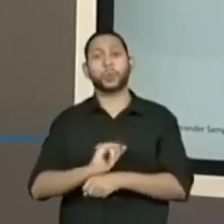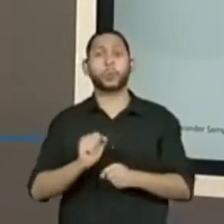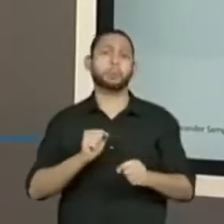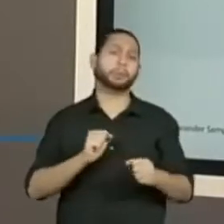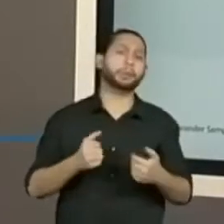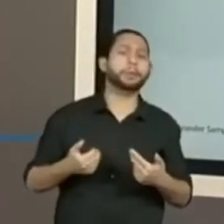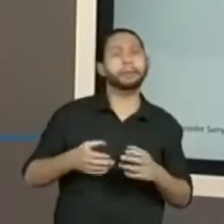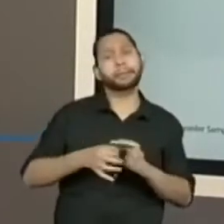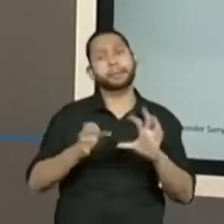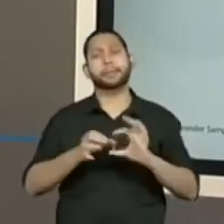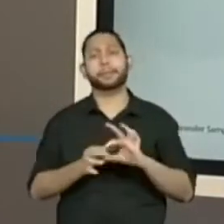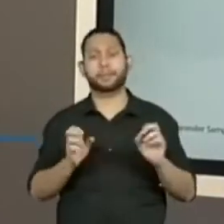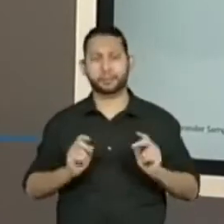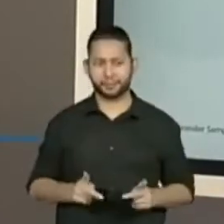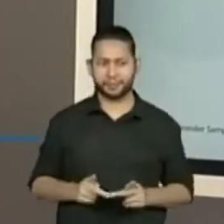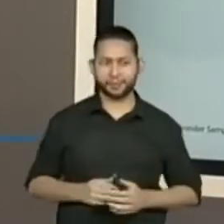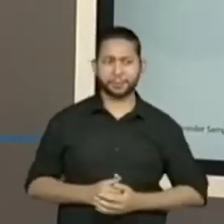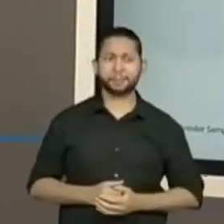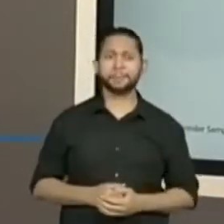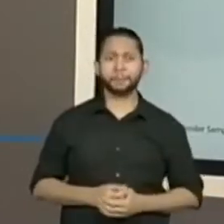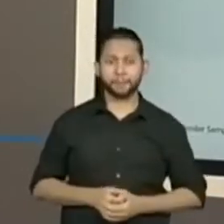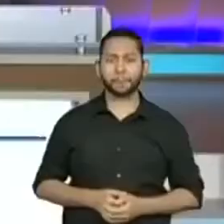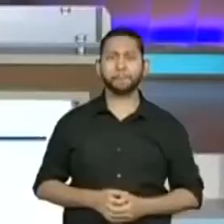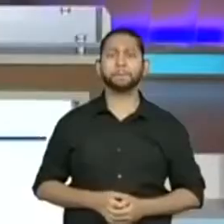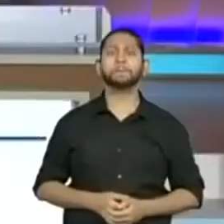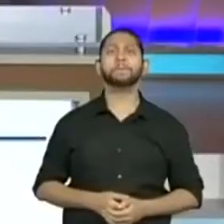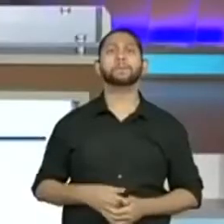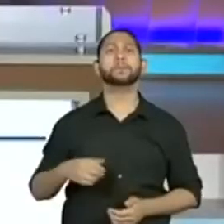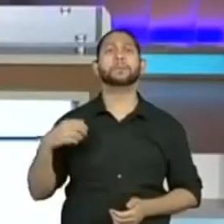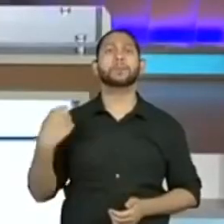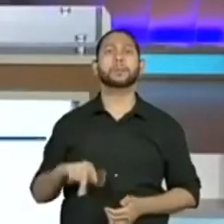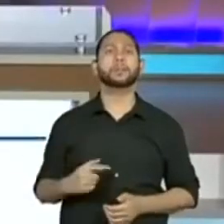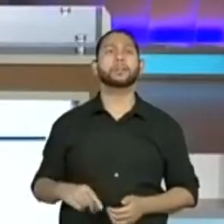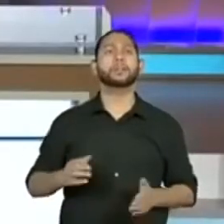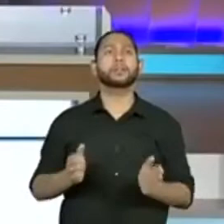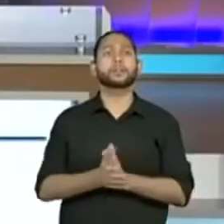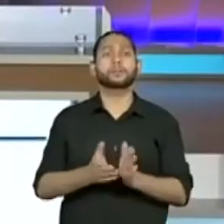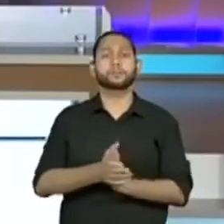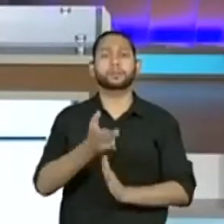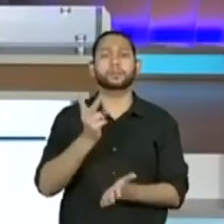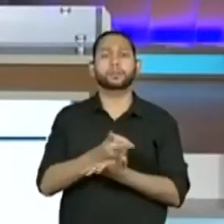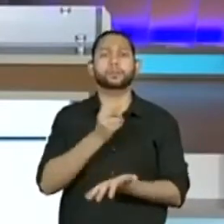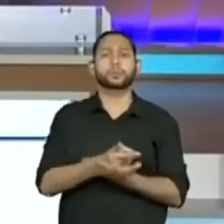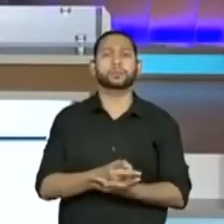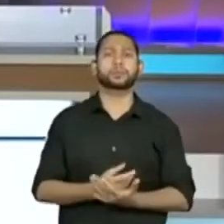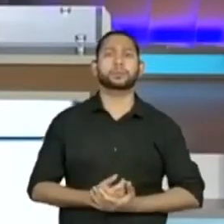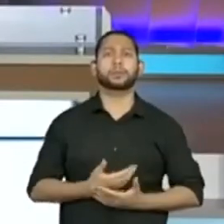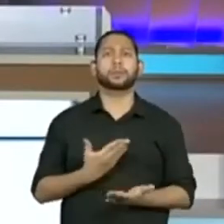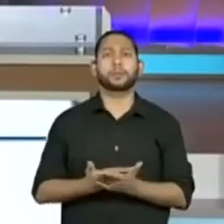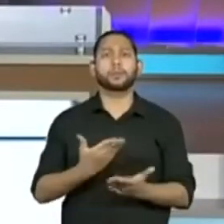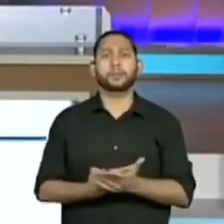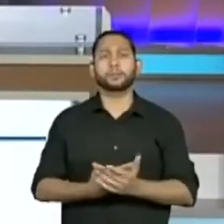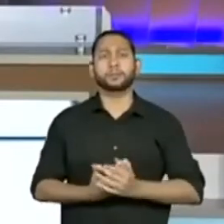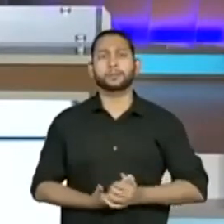perdeu alguma parte aqui, certo? Combinado? Então, bora lá, vamos começar a trabalhar.